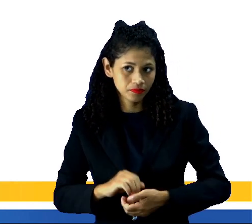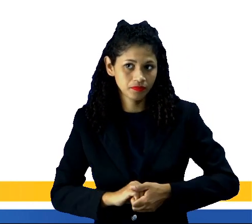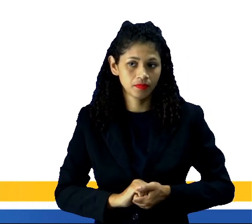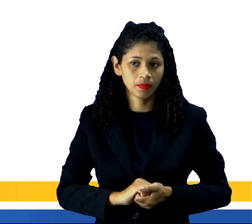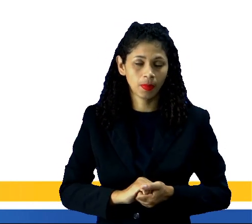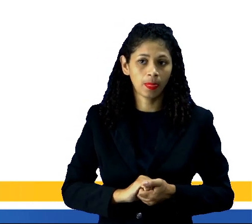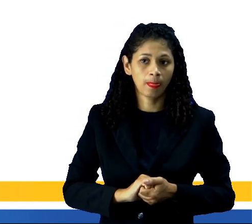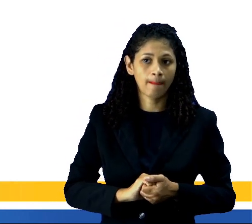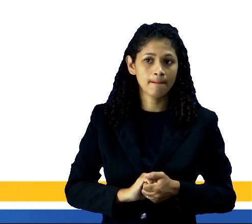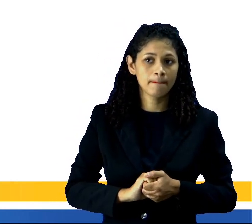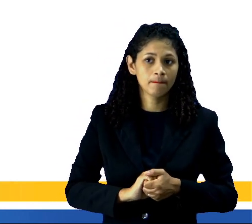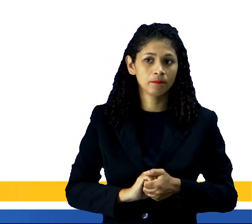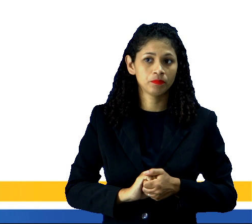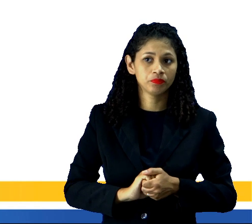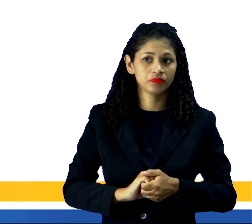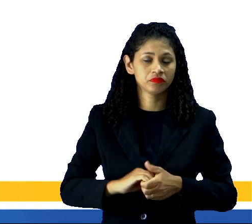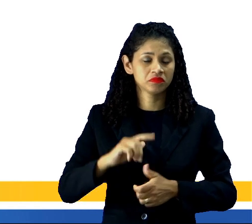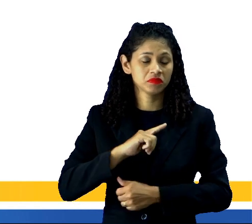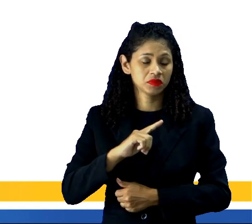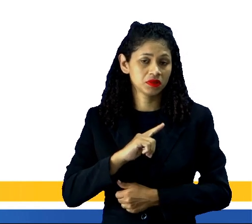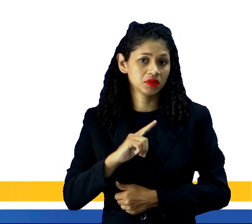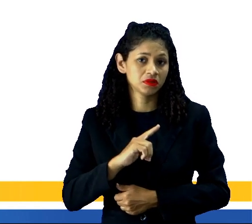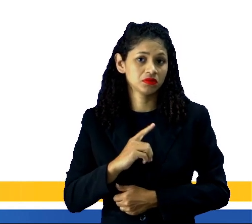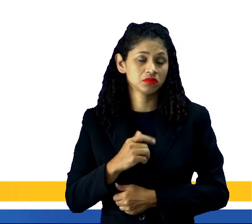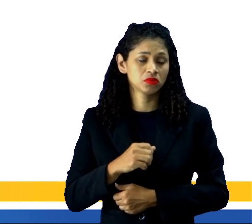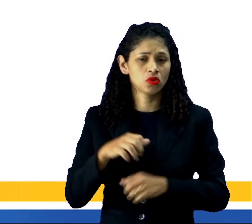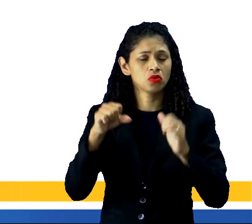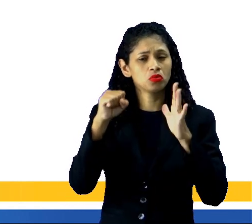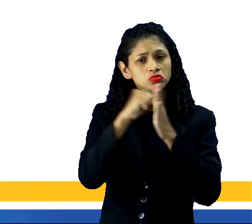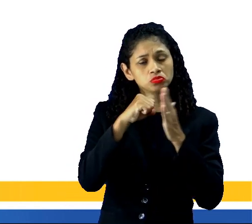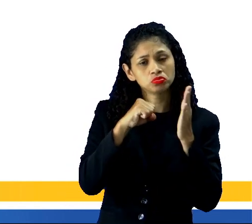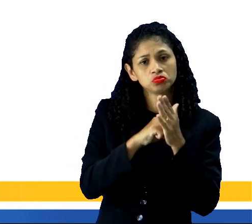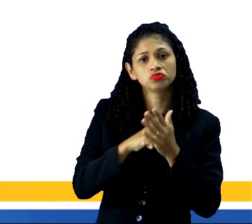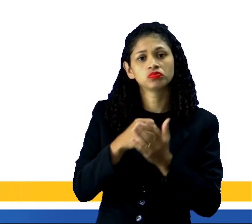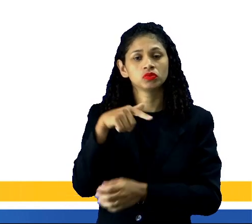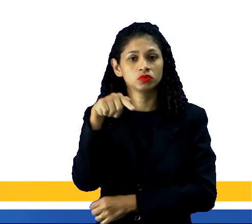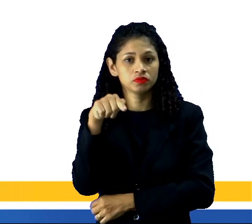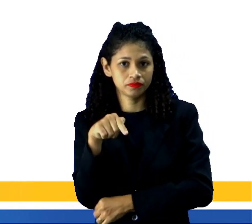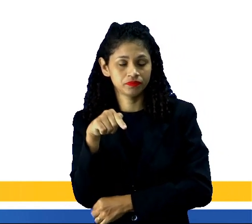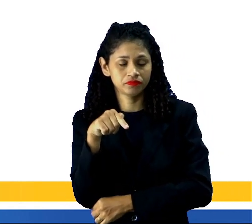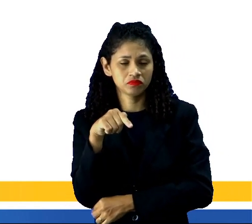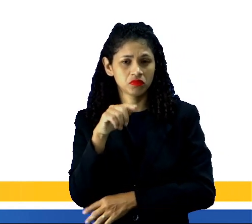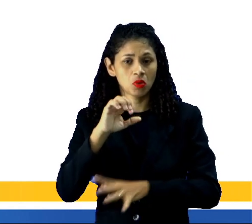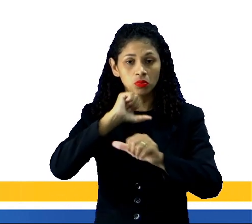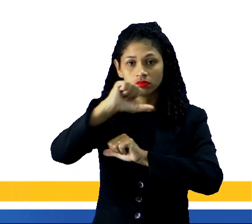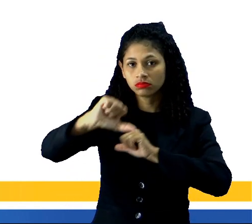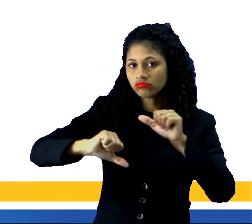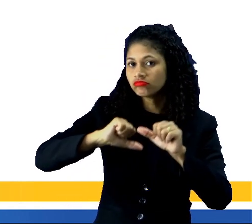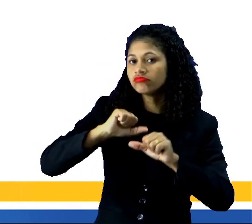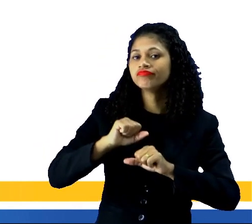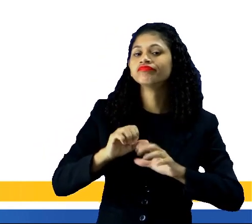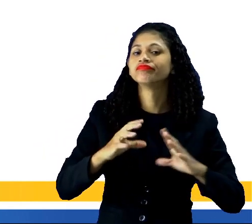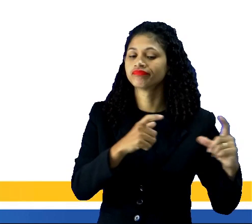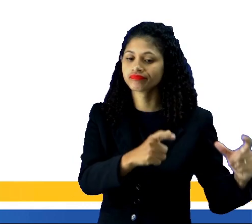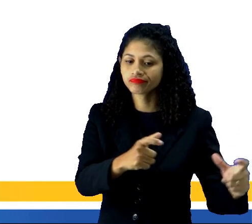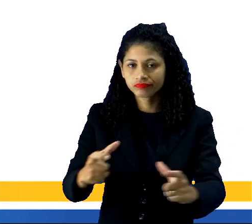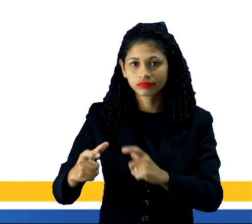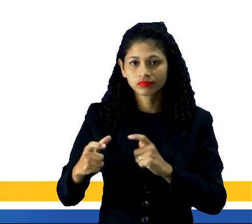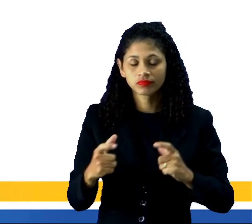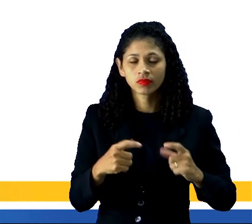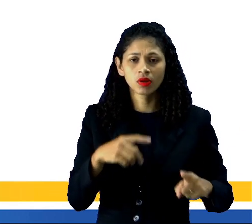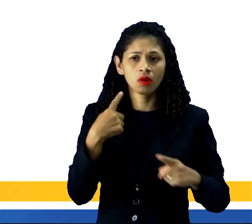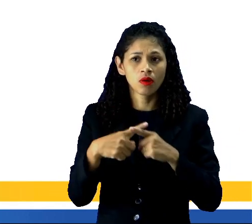a rápida expansão muçulmana no século VII, que mudava todo esse cenário, pois o árabe, ele